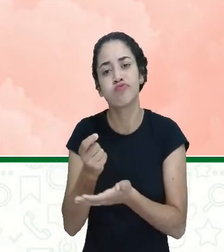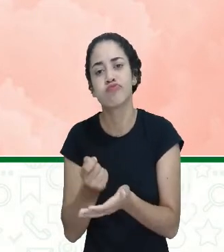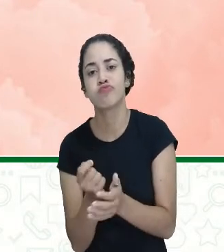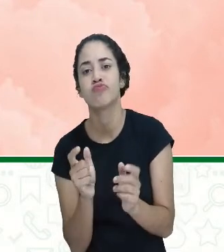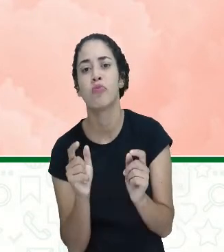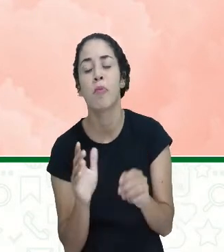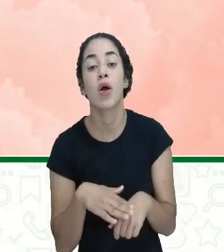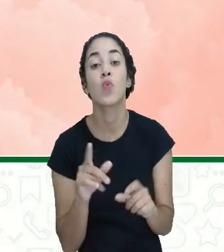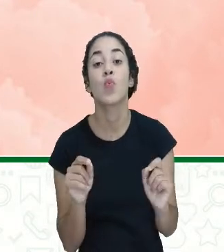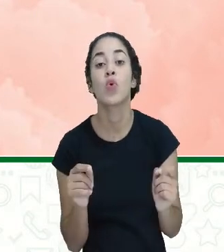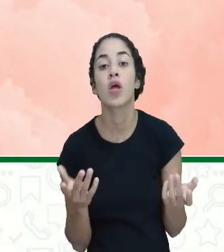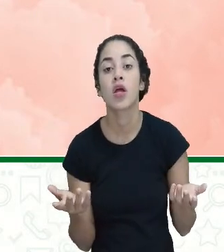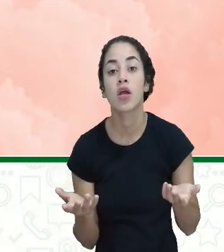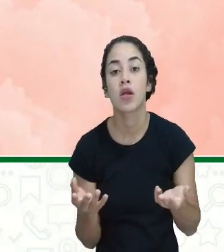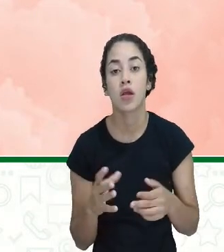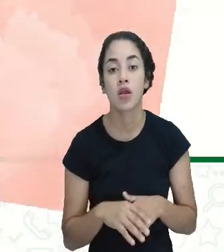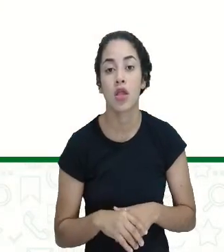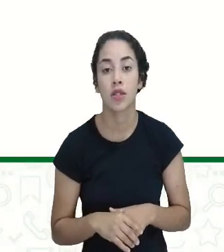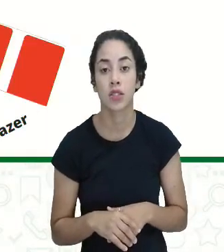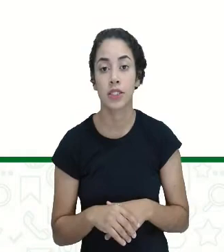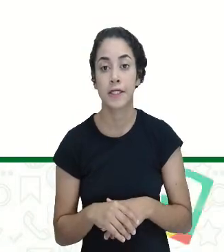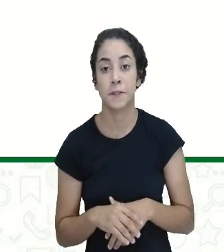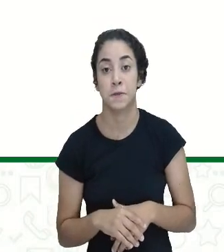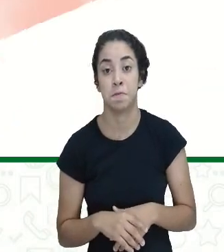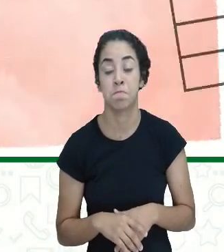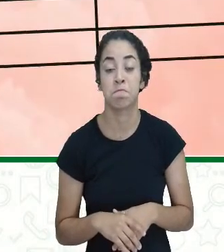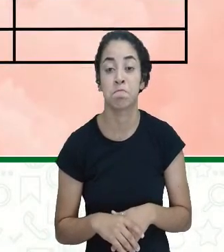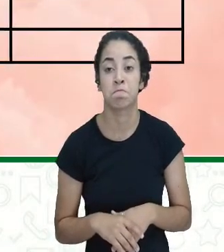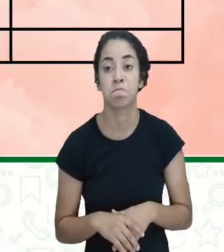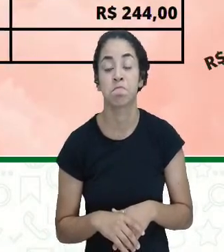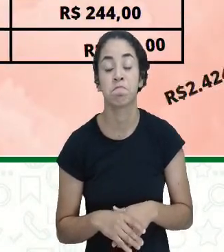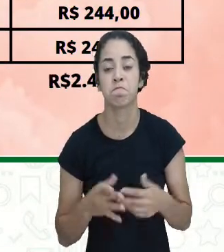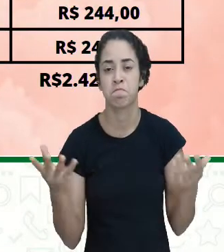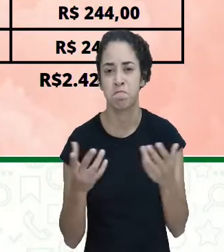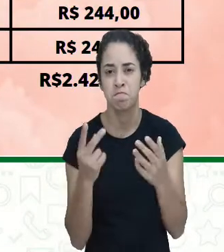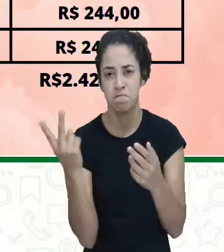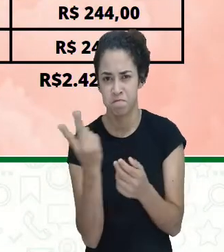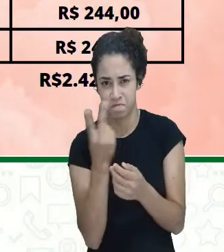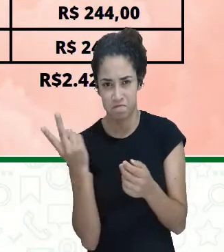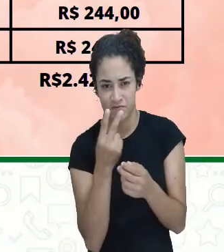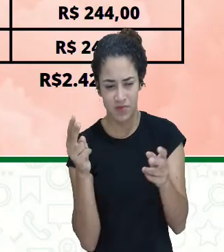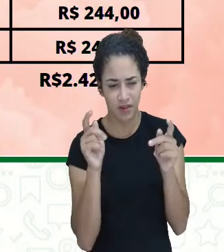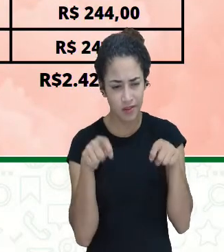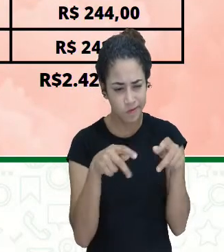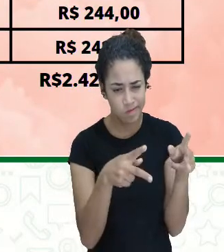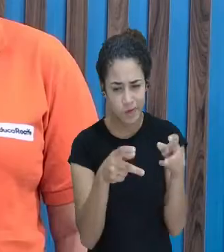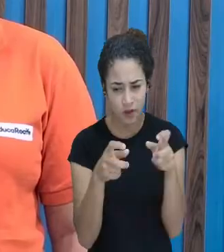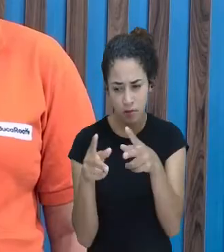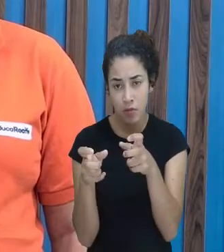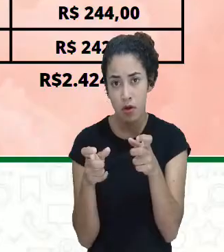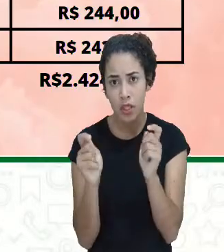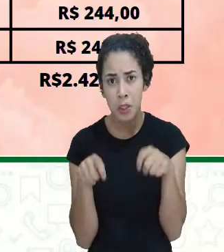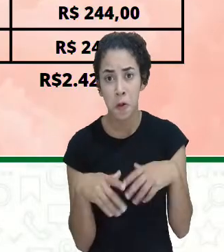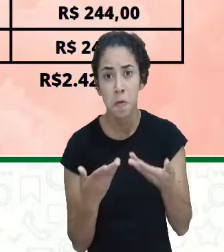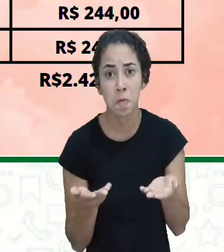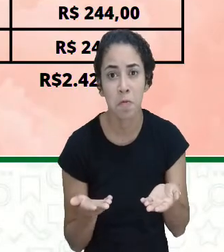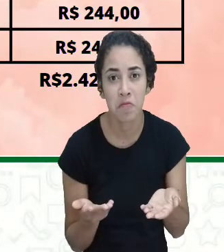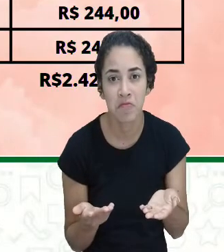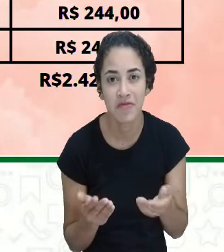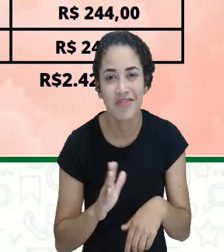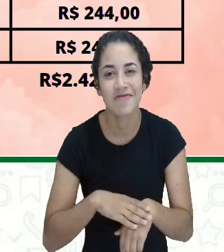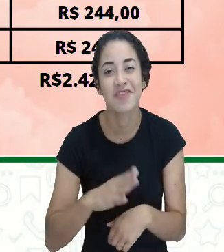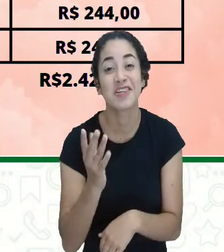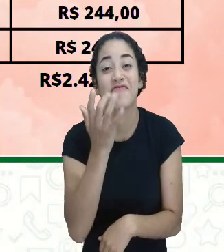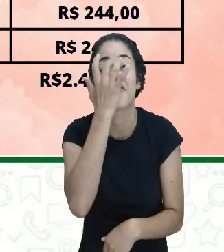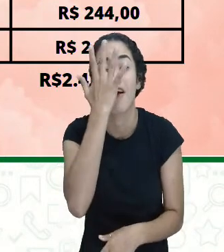certo? Então, vou colocar os dois juntos e você vai perceber, olha, que fica muito